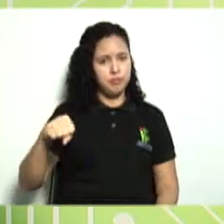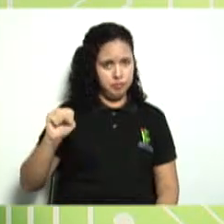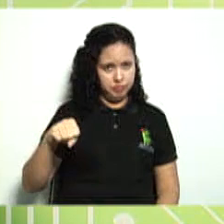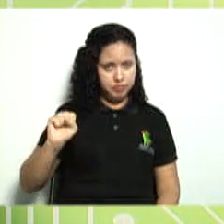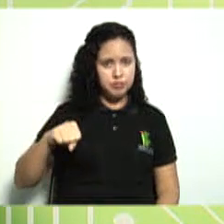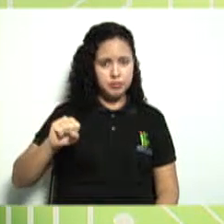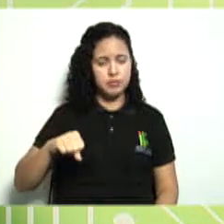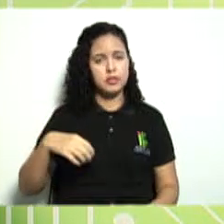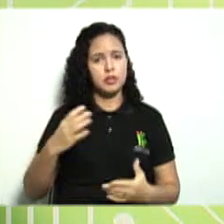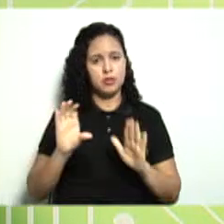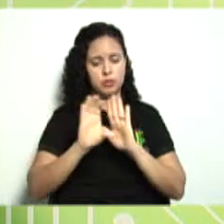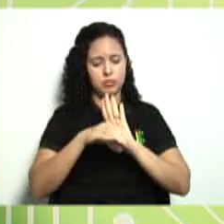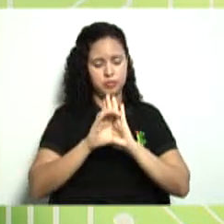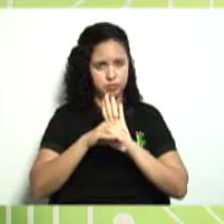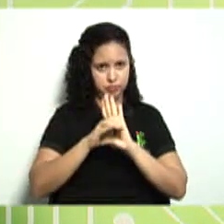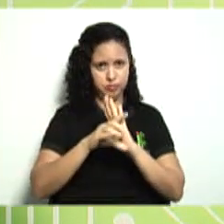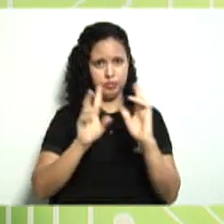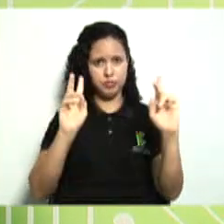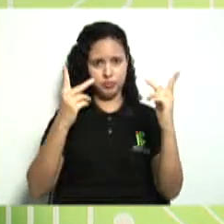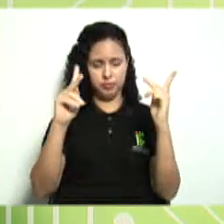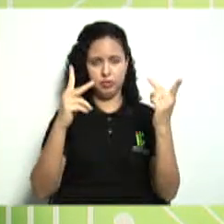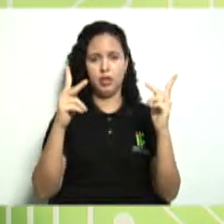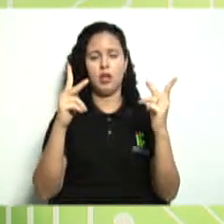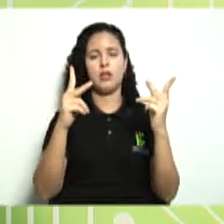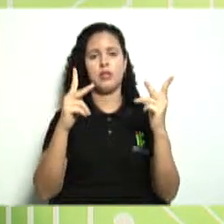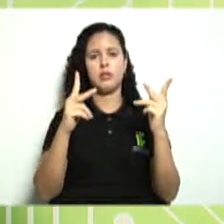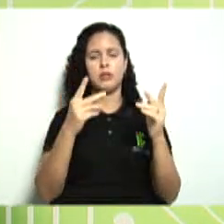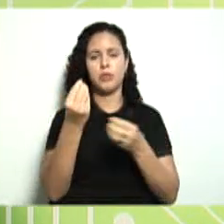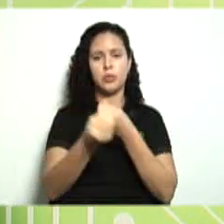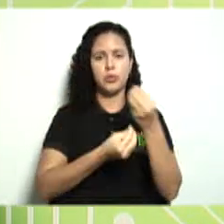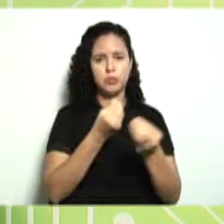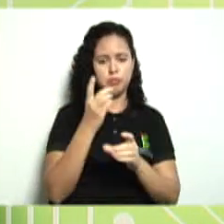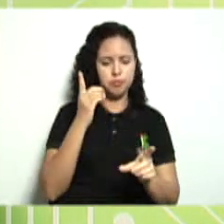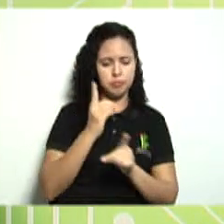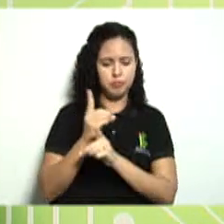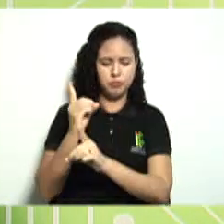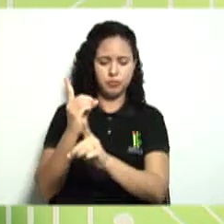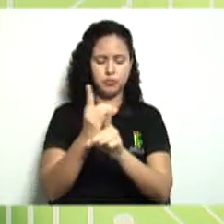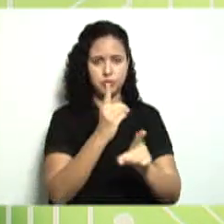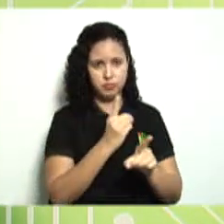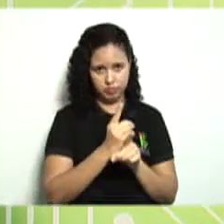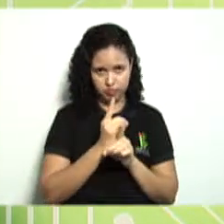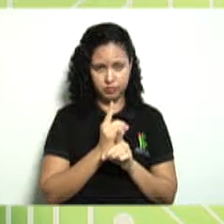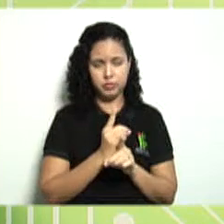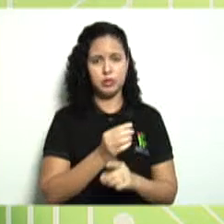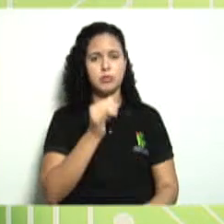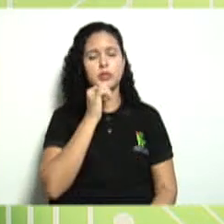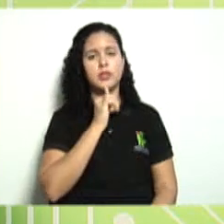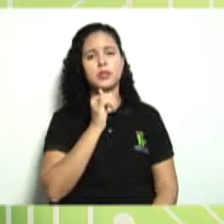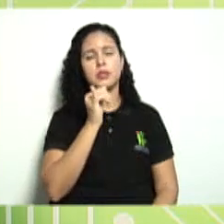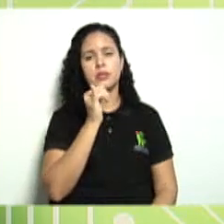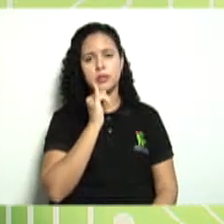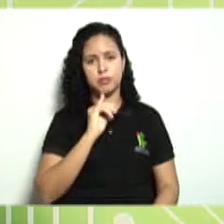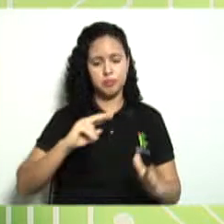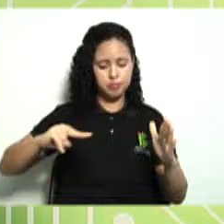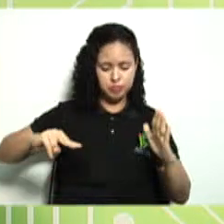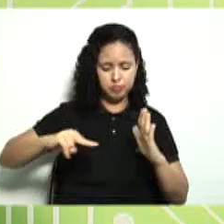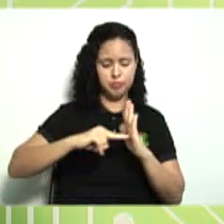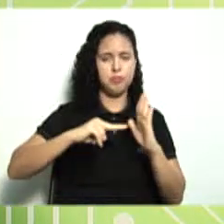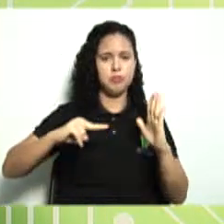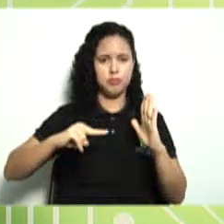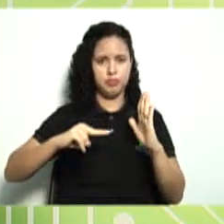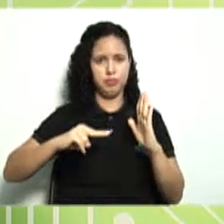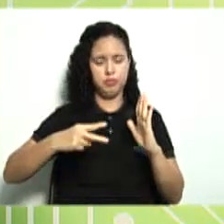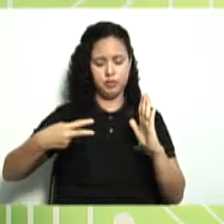informou o conceito de hardware e como que vocês vão encontrar a definição dele. Então, por exemplo, a gente citou que o pendrive, ele é um